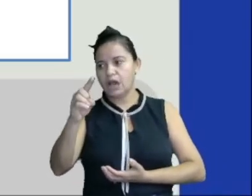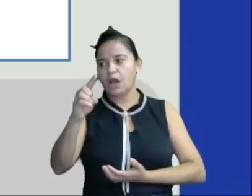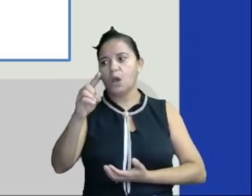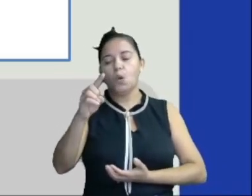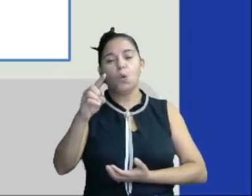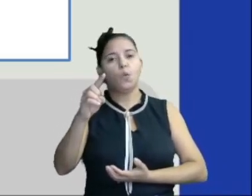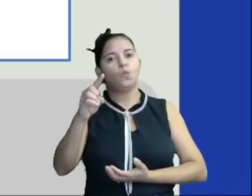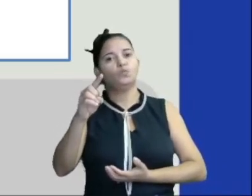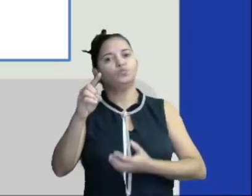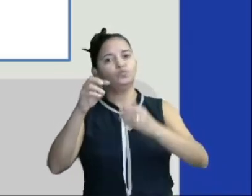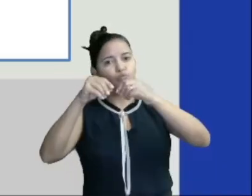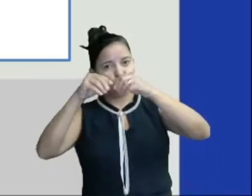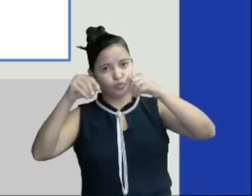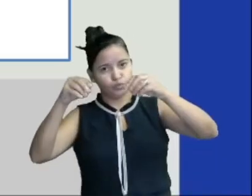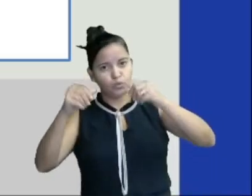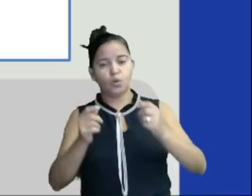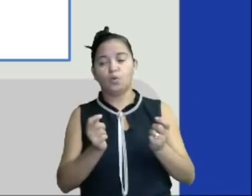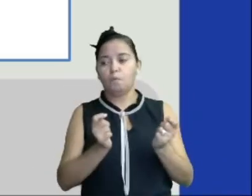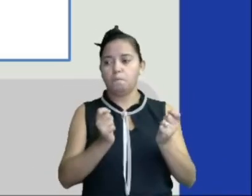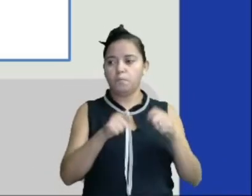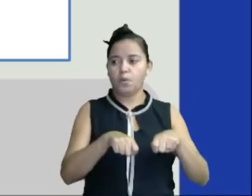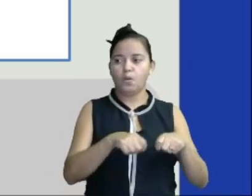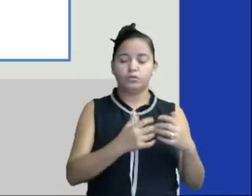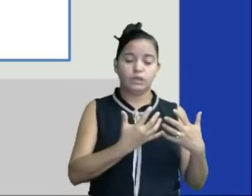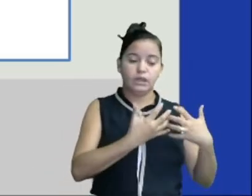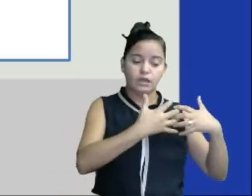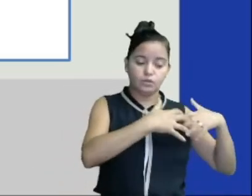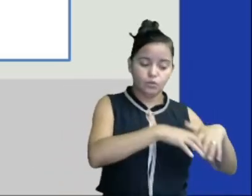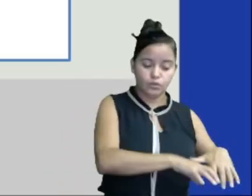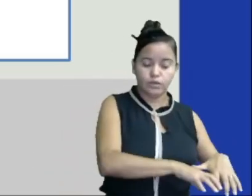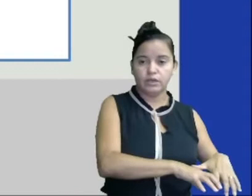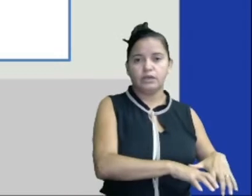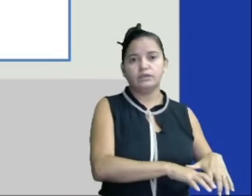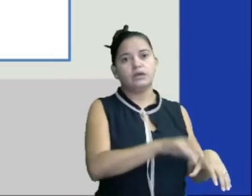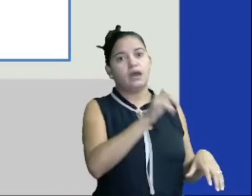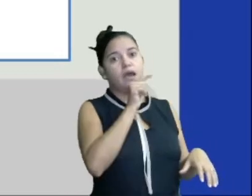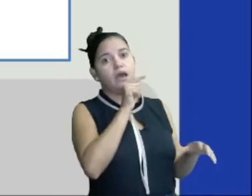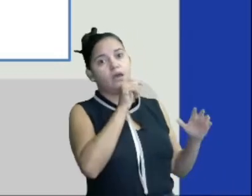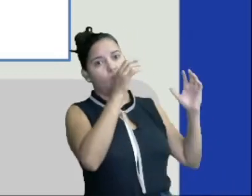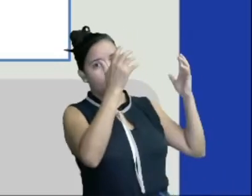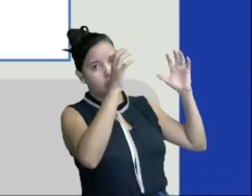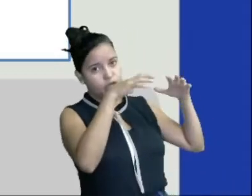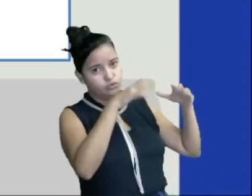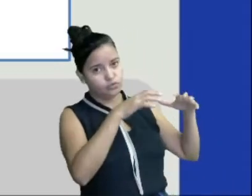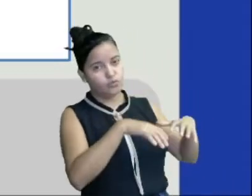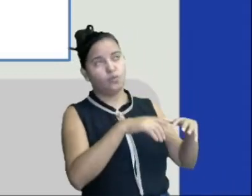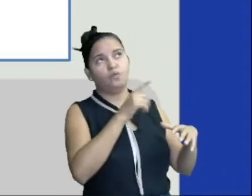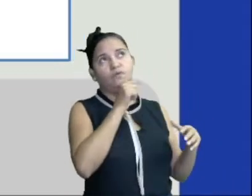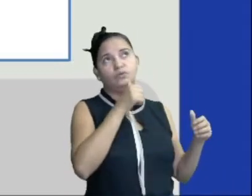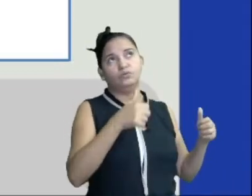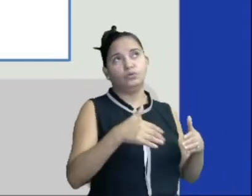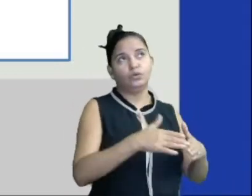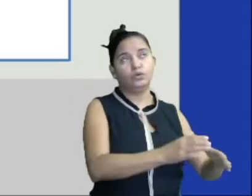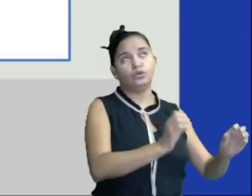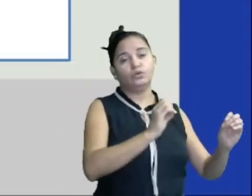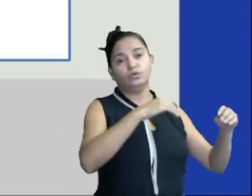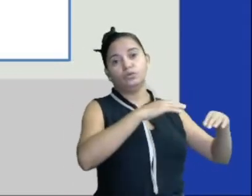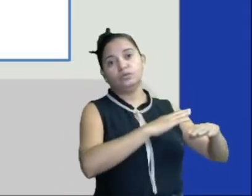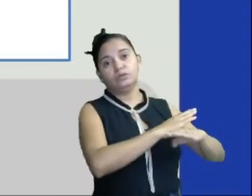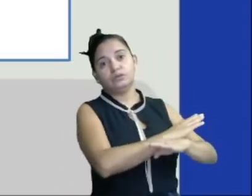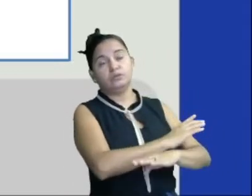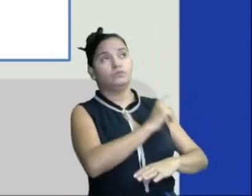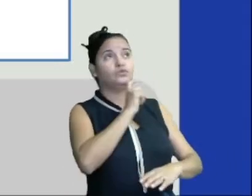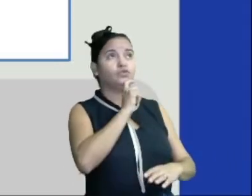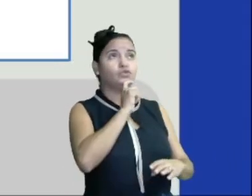pelas causas antrópicas, né? Algumas das causas naturais são as águas da chuva, dos rios, mares, derretimento